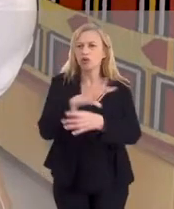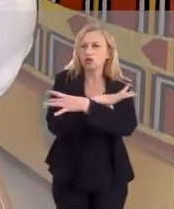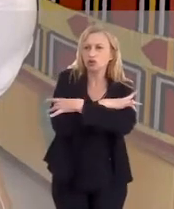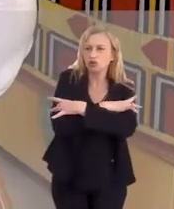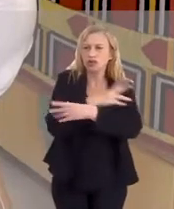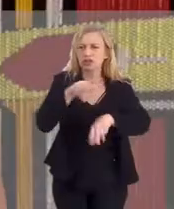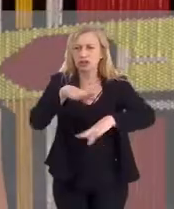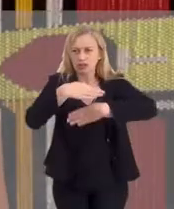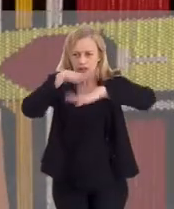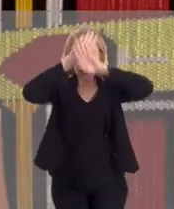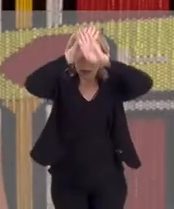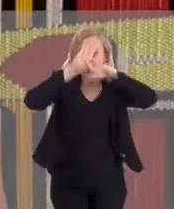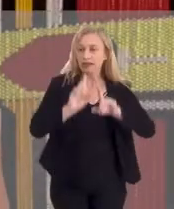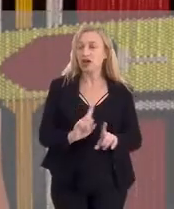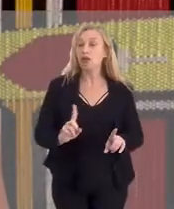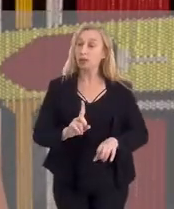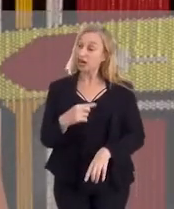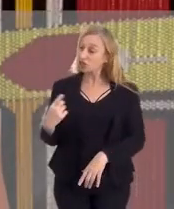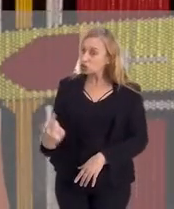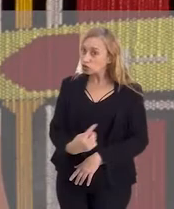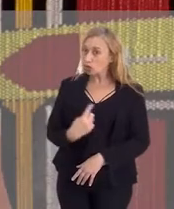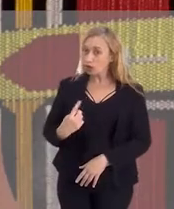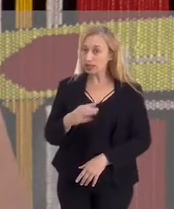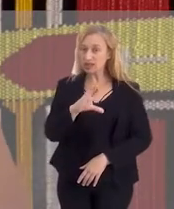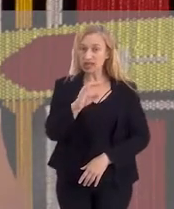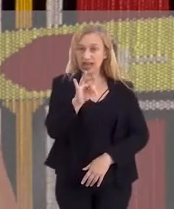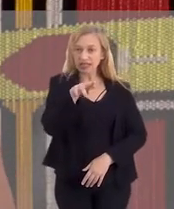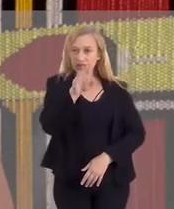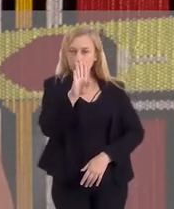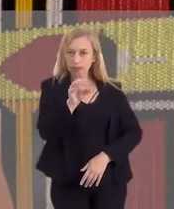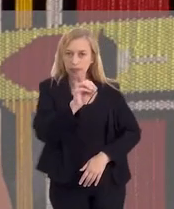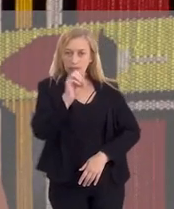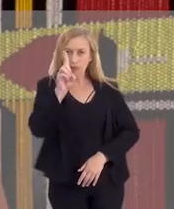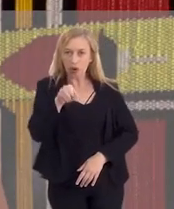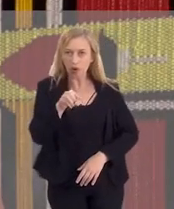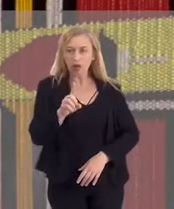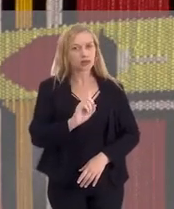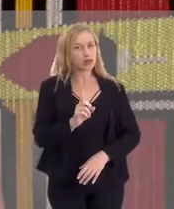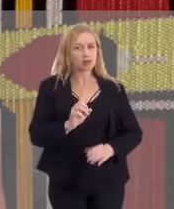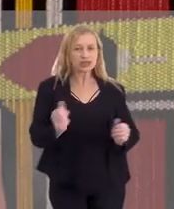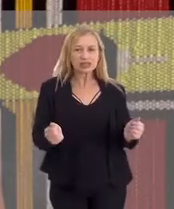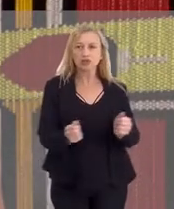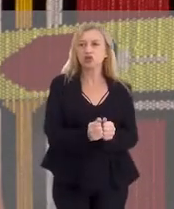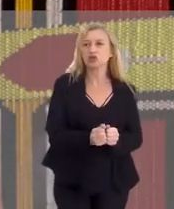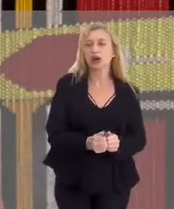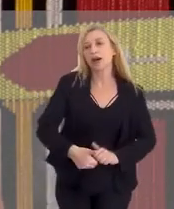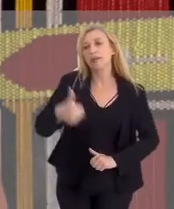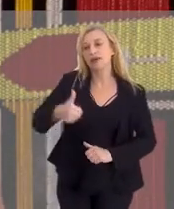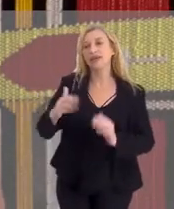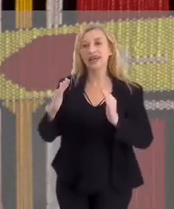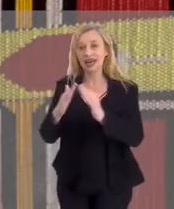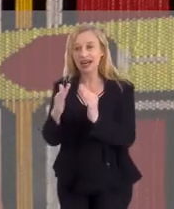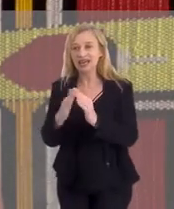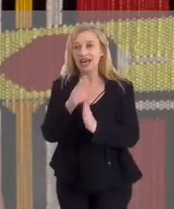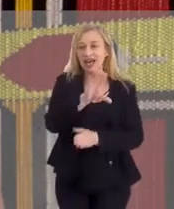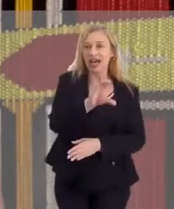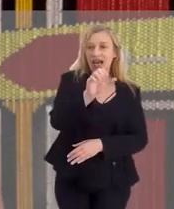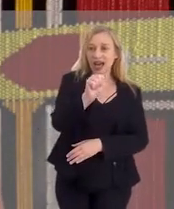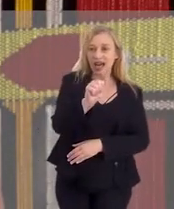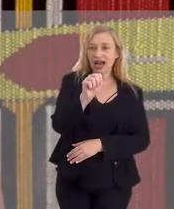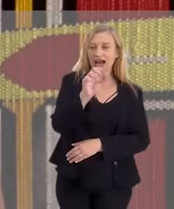Umbanda. Para nós, catimbozeiros, não existe essa junção de linhas, né? Certo. Então vai ser a primeira casa de